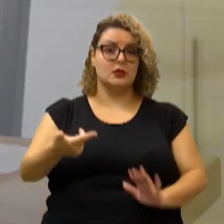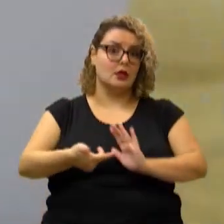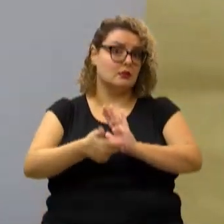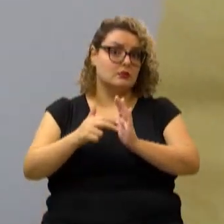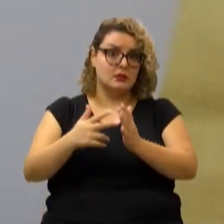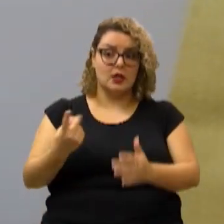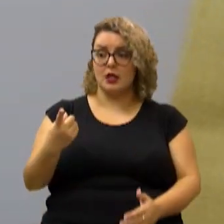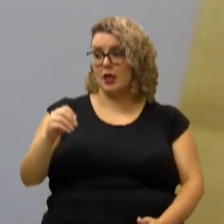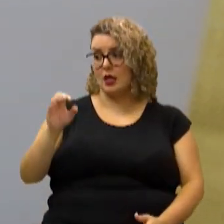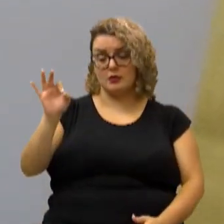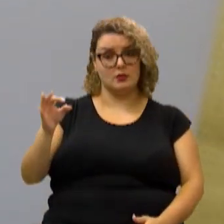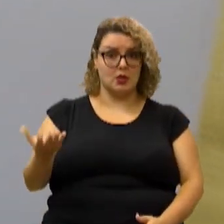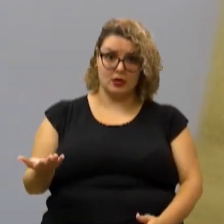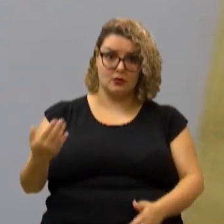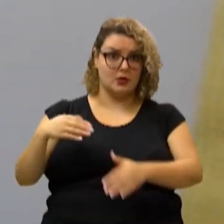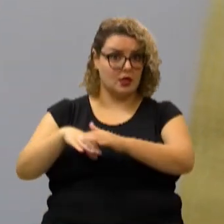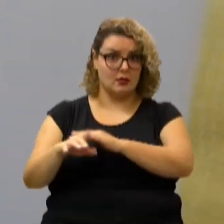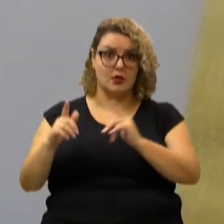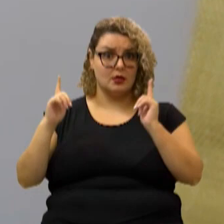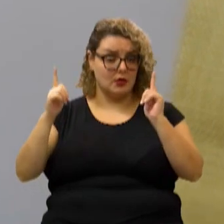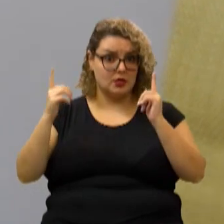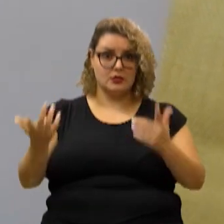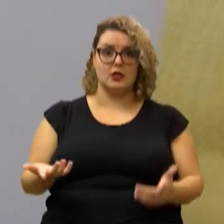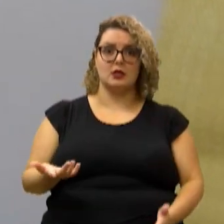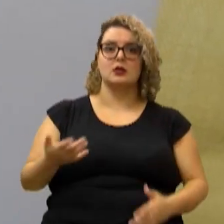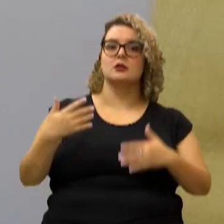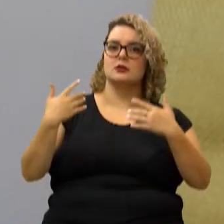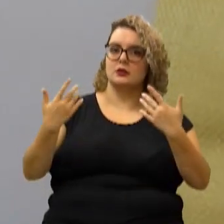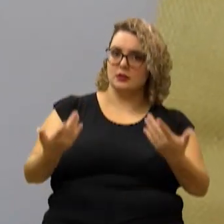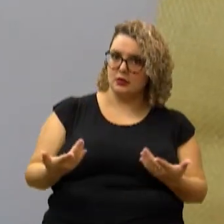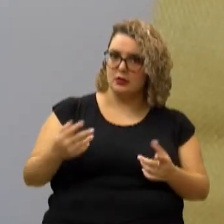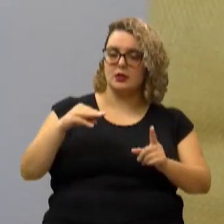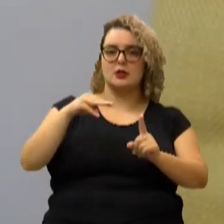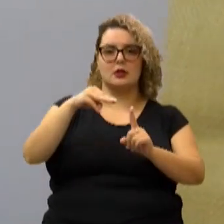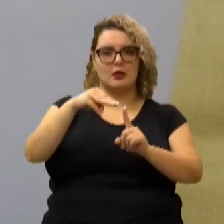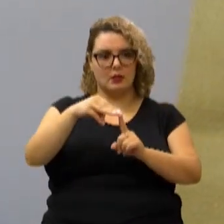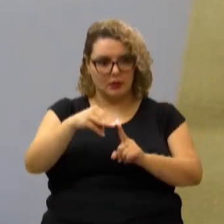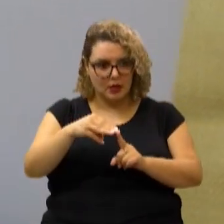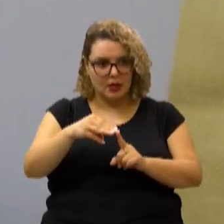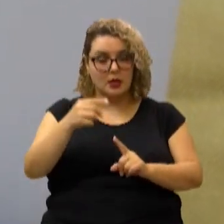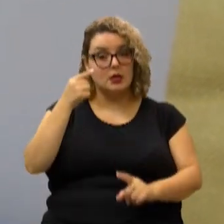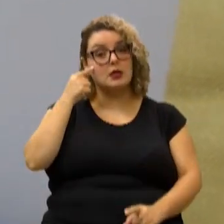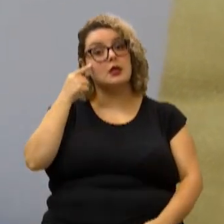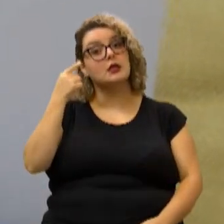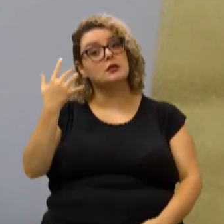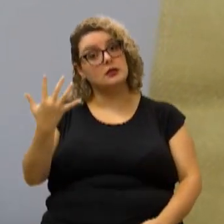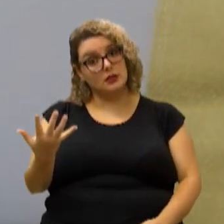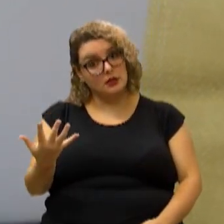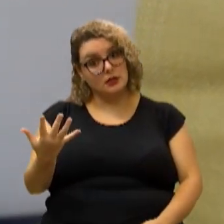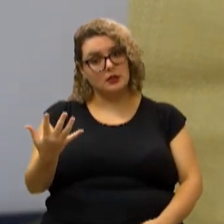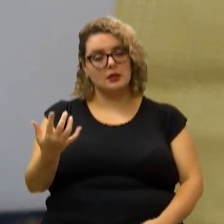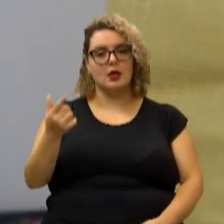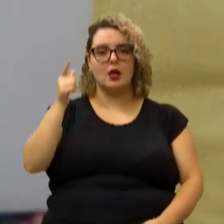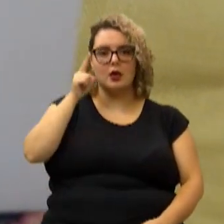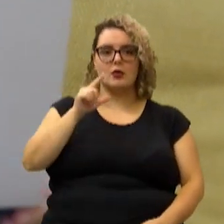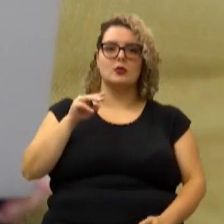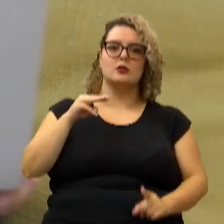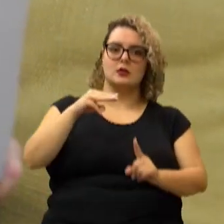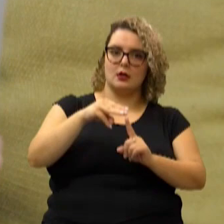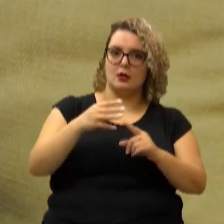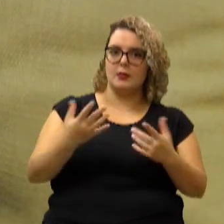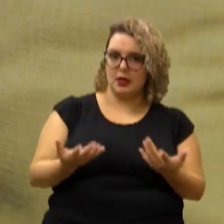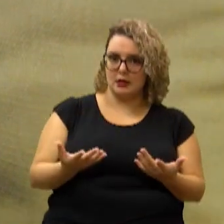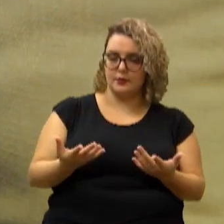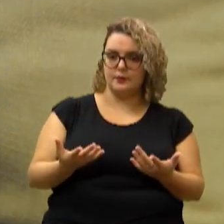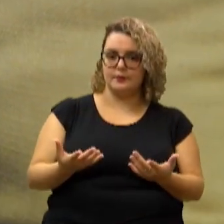faz sentido você deixar 10% guardado para isso então a gente coloca essas metas e a ideia é você alcançar